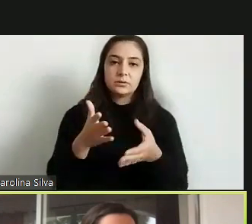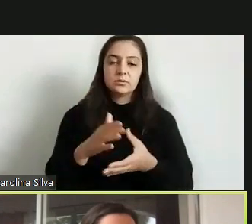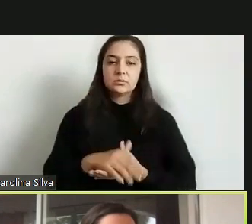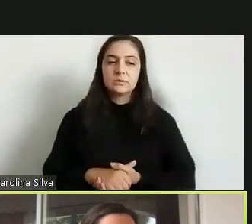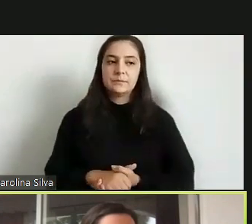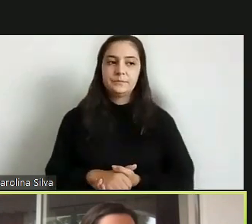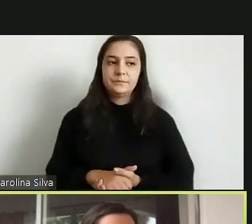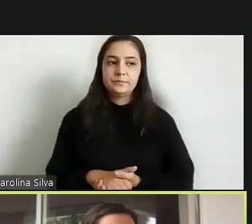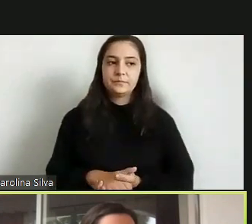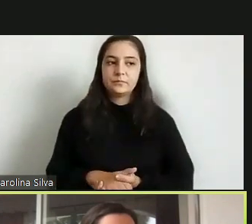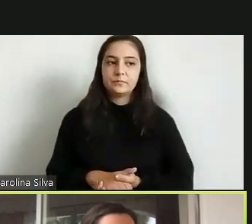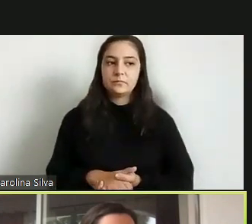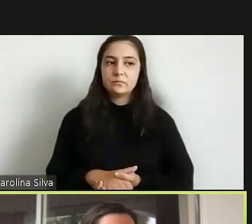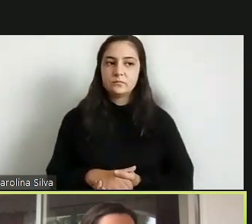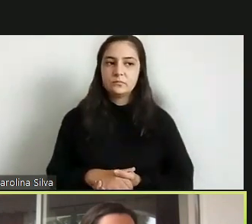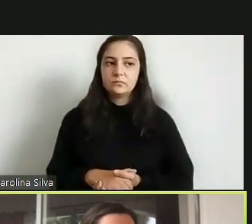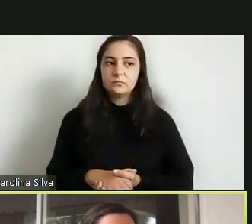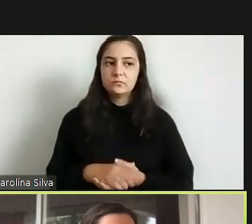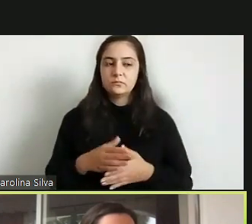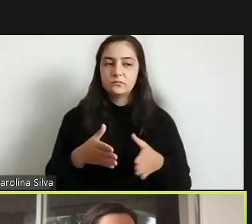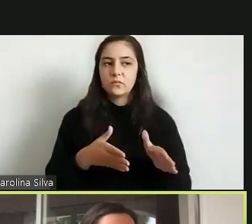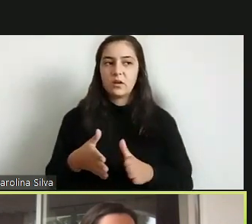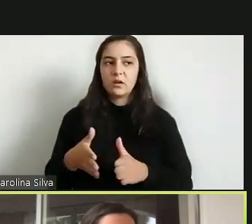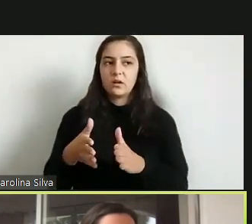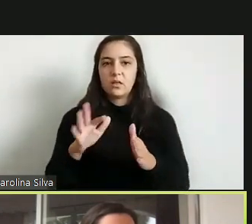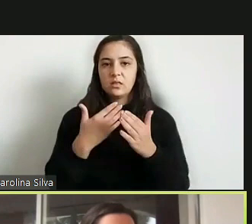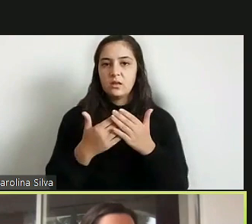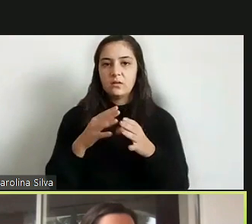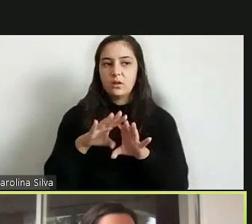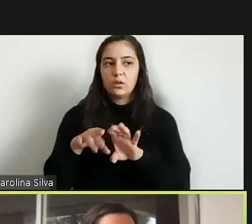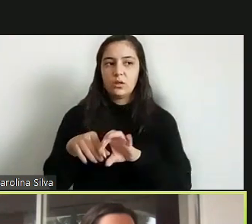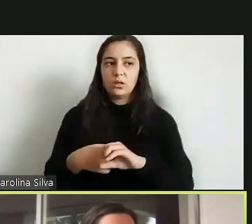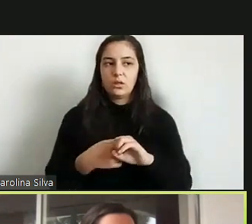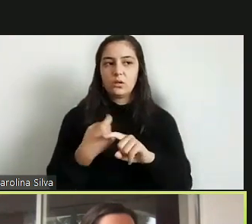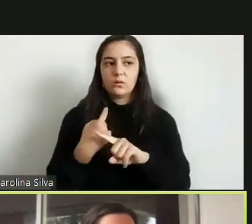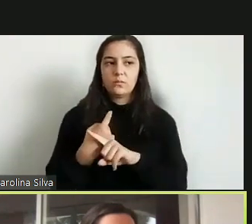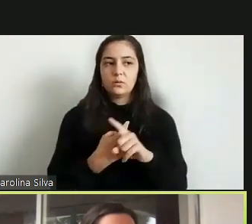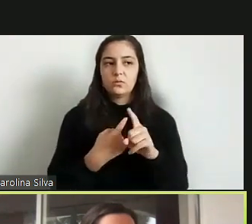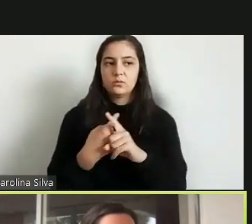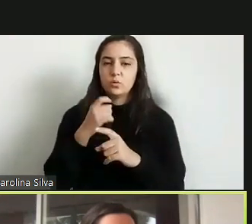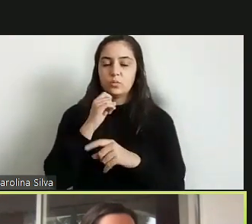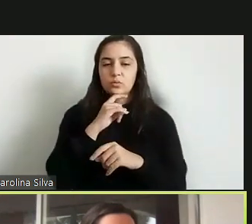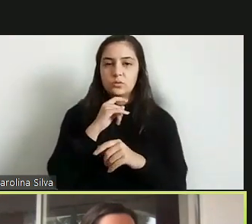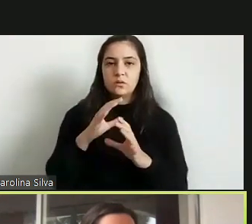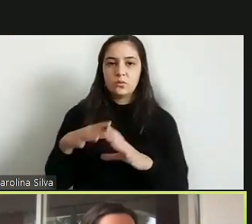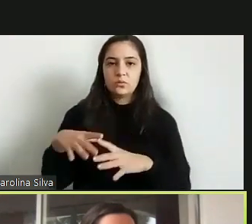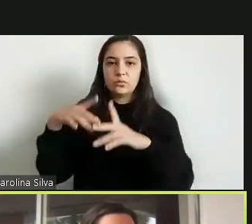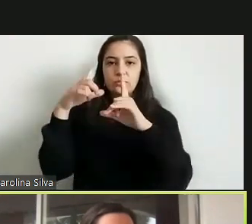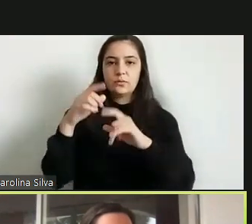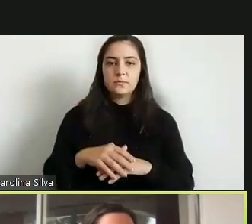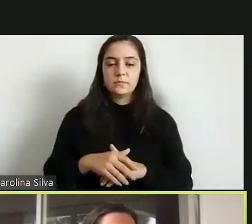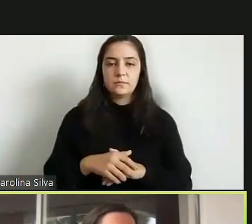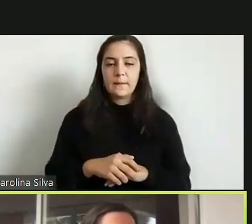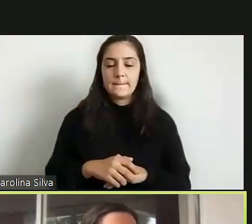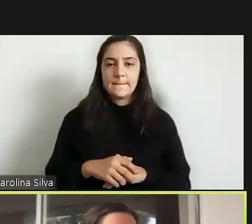o caminho foi tão facilmente seguido, a destruição de uma coisa que, com a potencialidade que tem, poderia ser